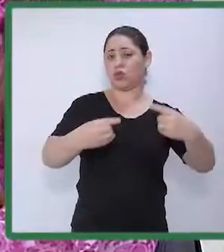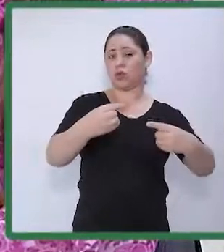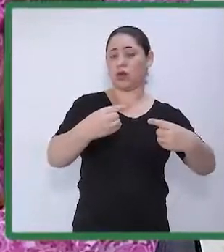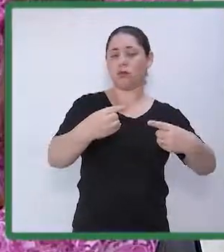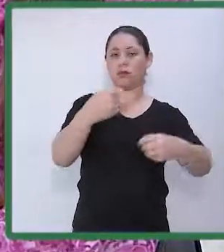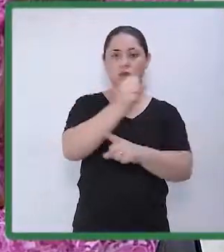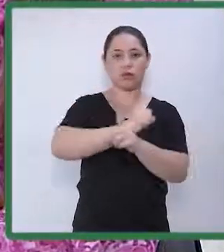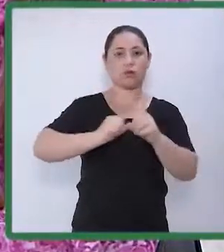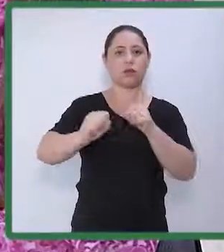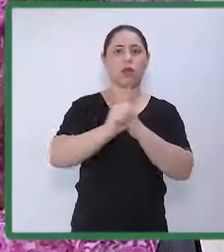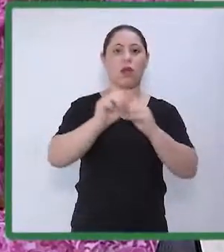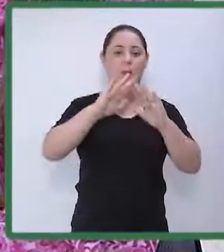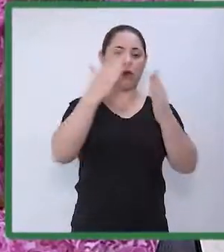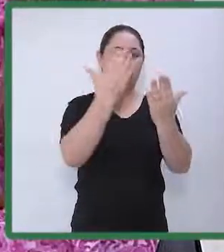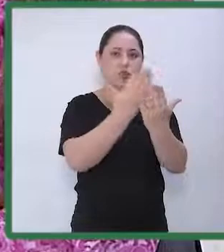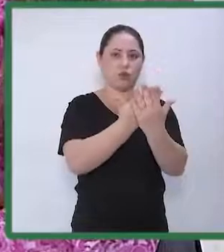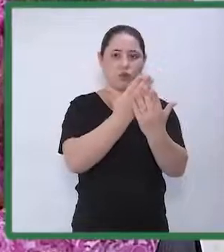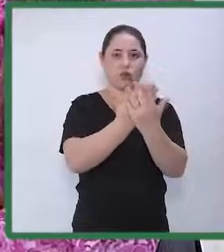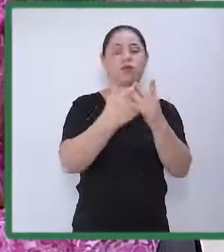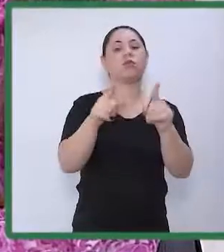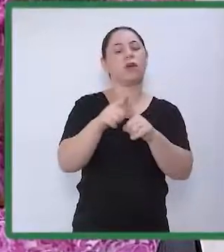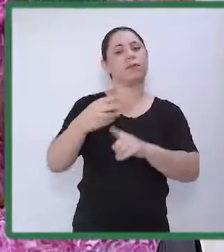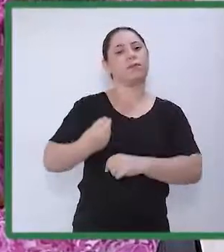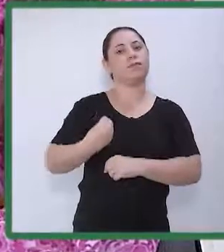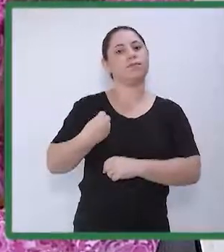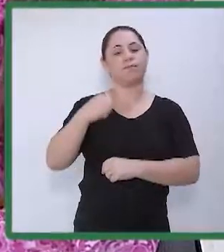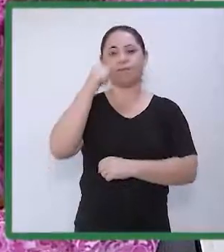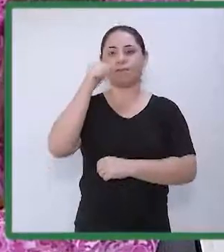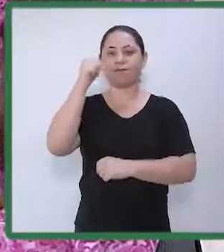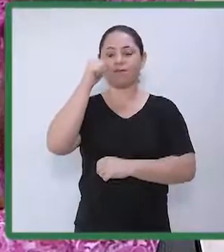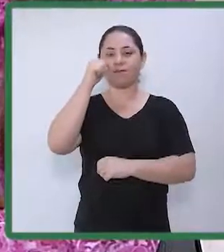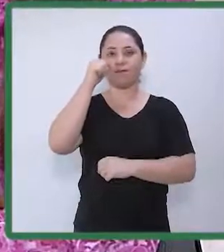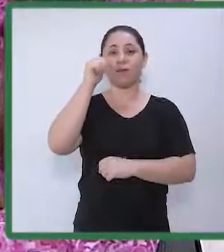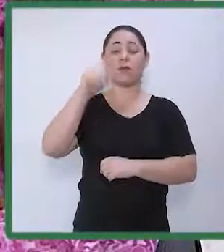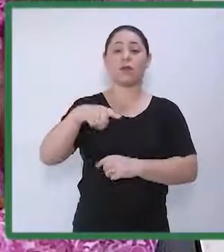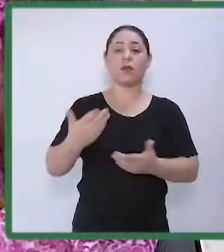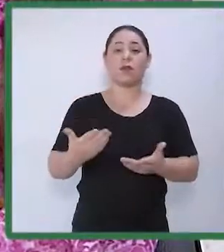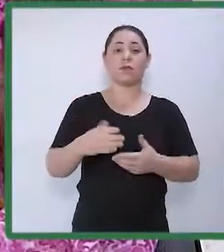discussão em si para a sociedade, para as escolas, da participação da mulher,